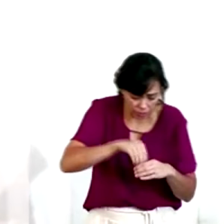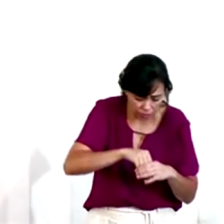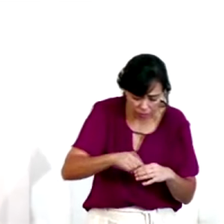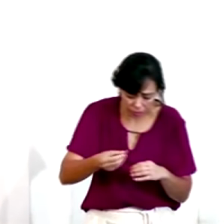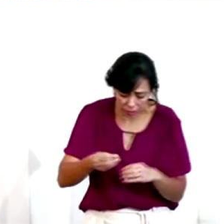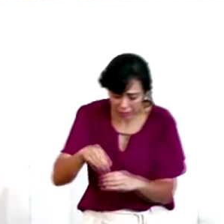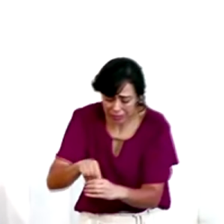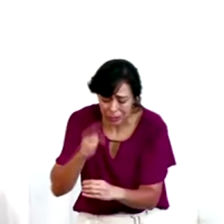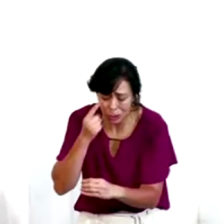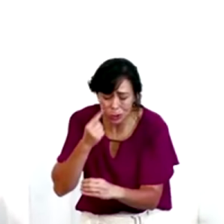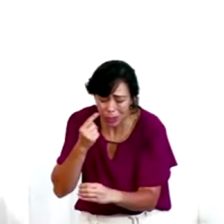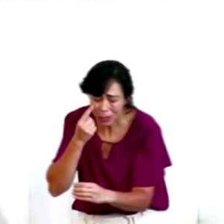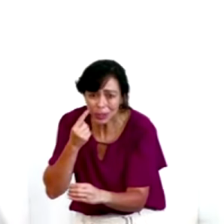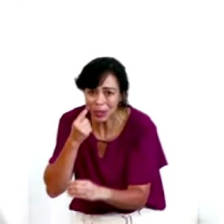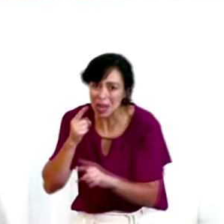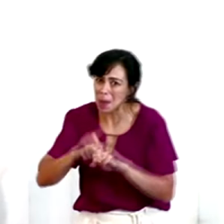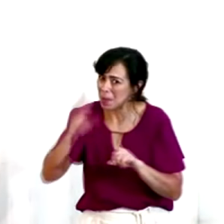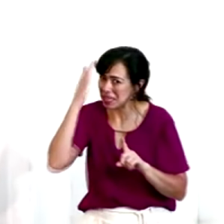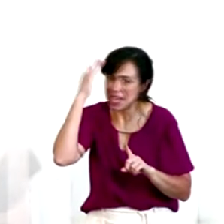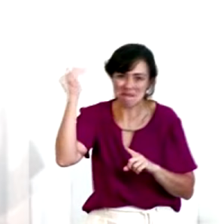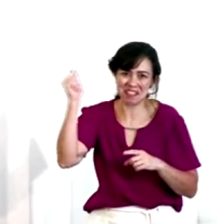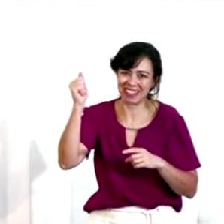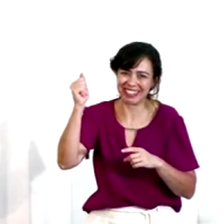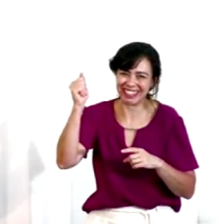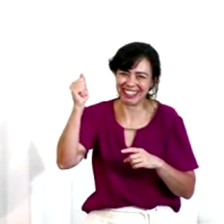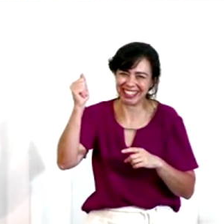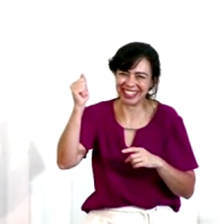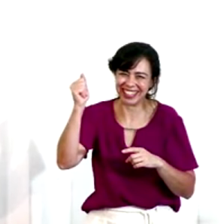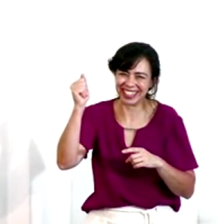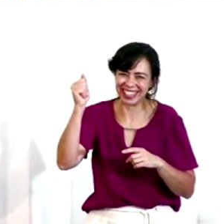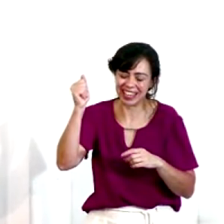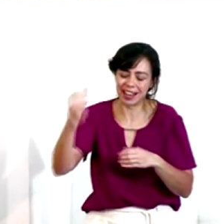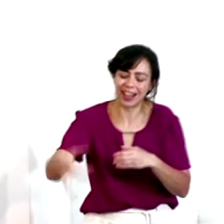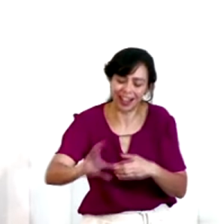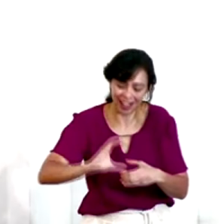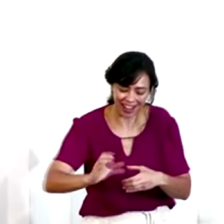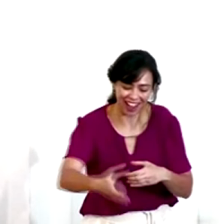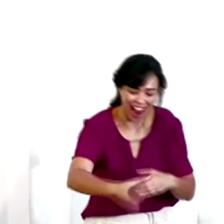júbilo ceifarão. Com júbilo ceifarão.